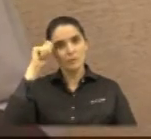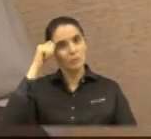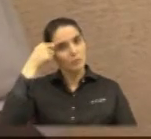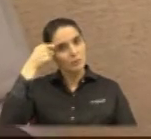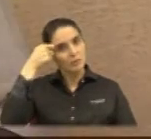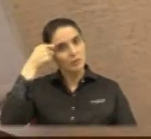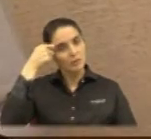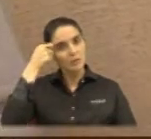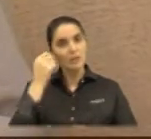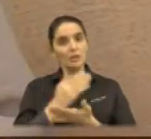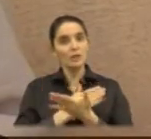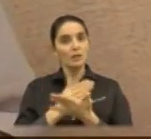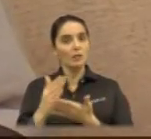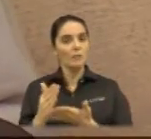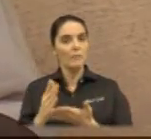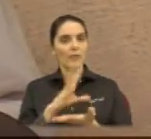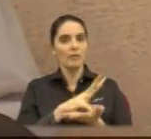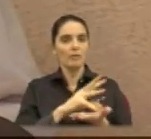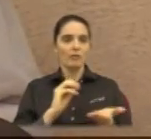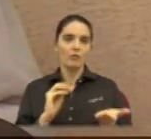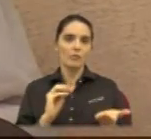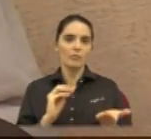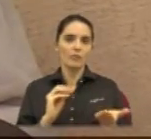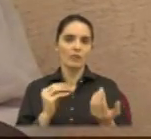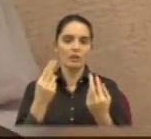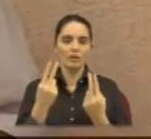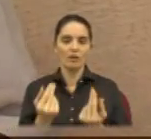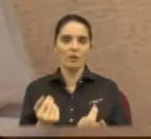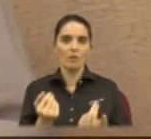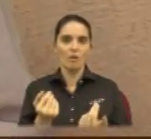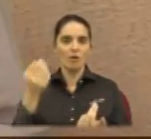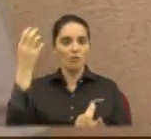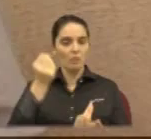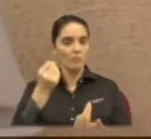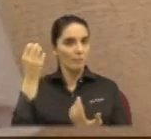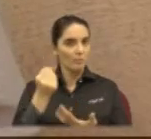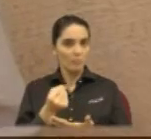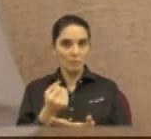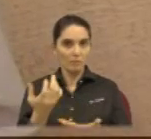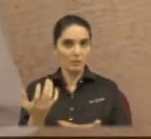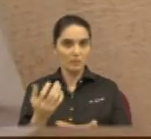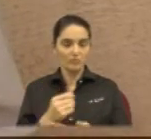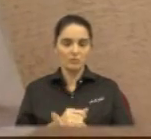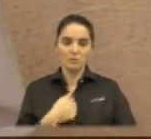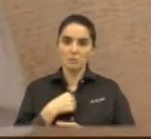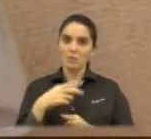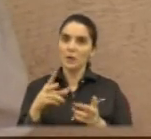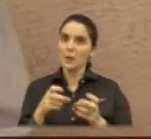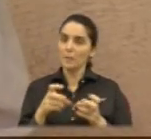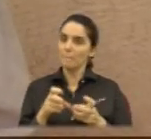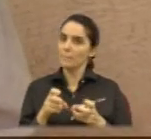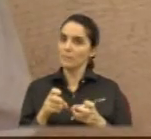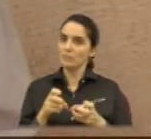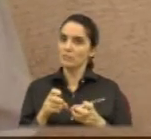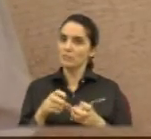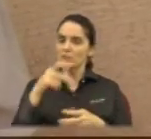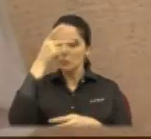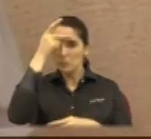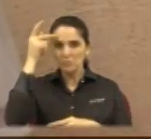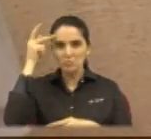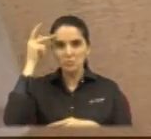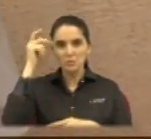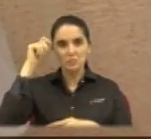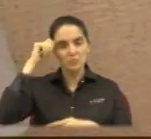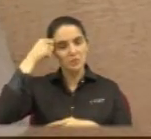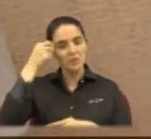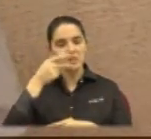imitar aquele que segregou ele, aquele que discriminou ele. Então eu vejo muitas vezes pessoas negras